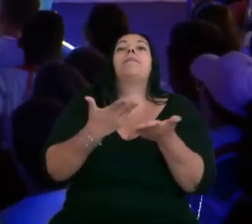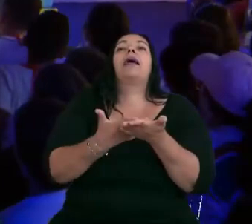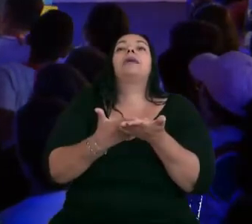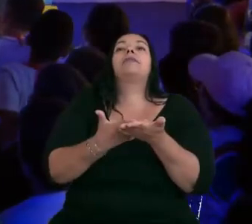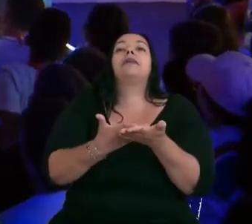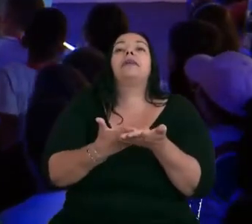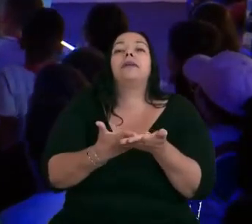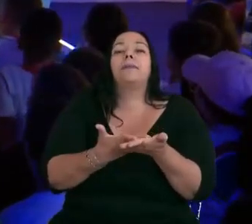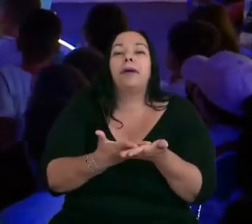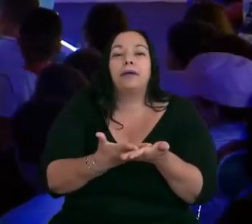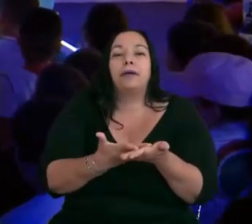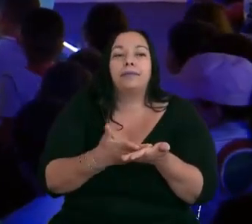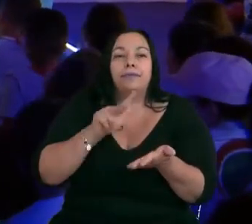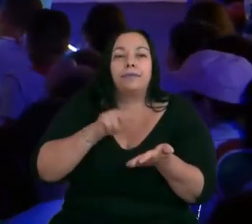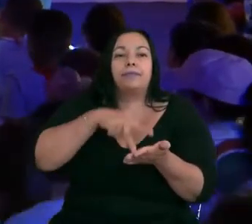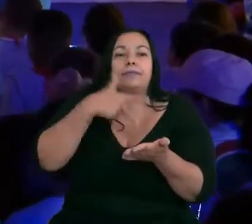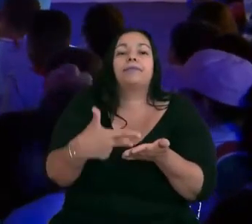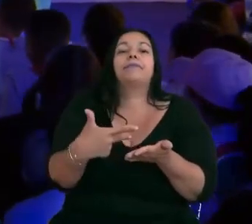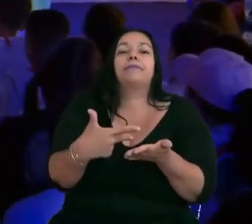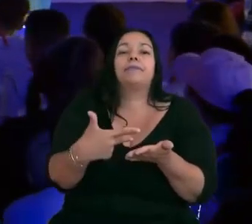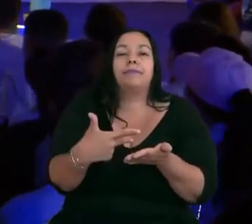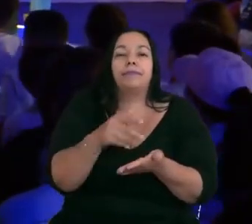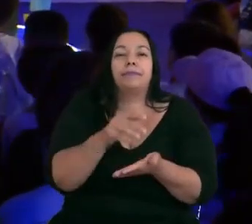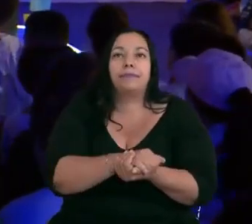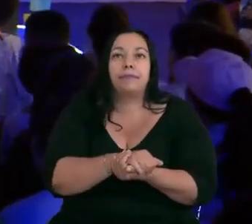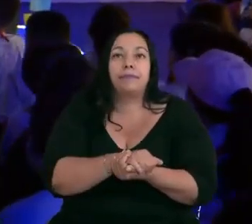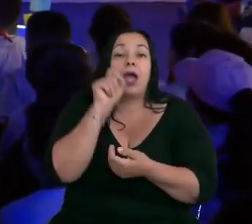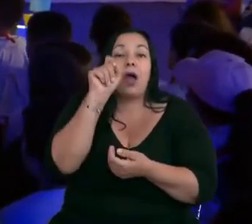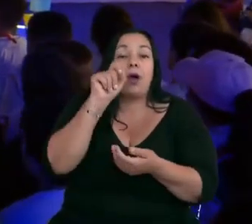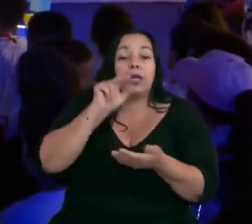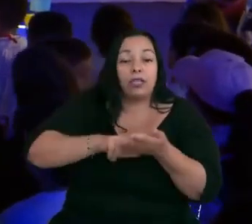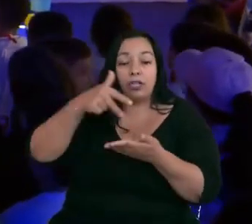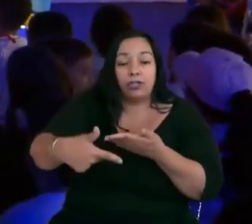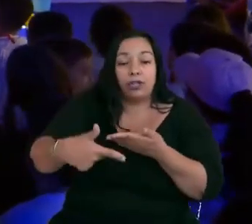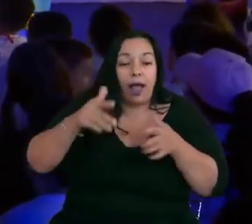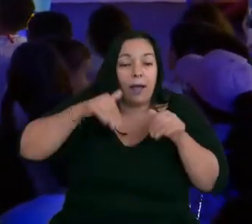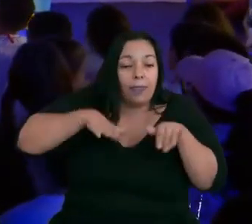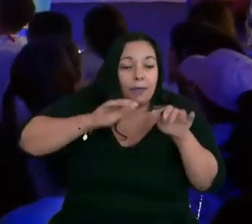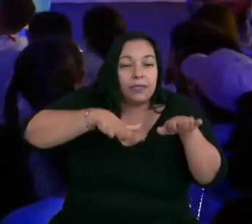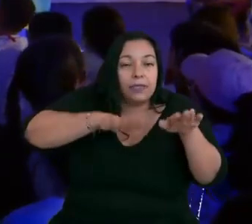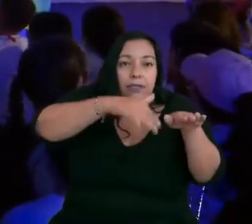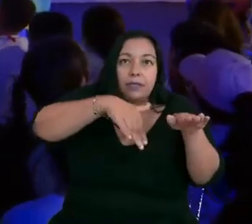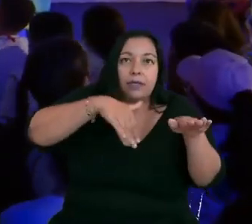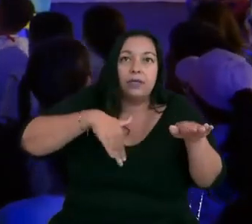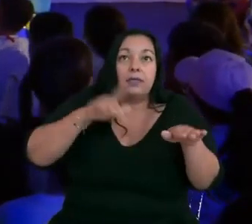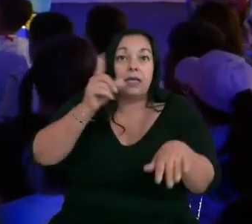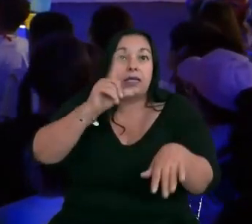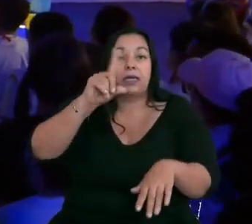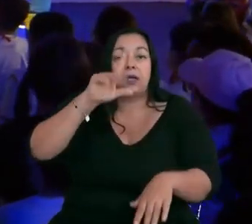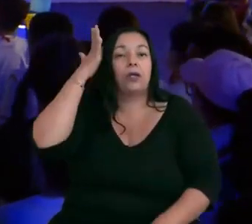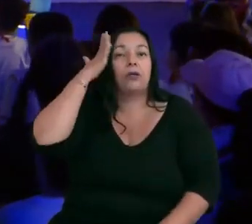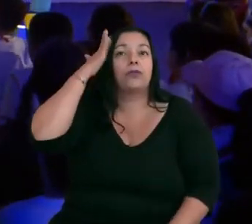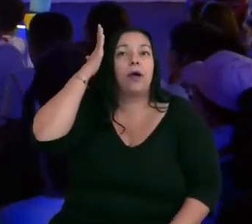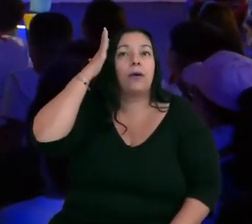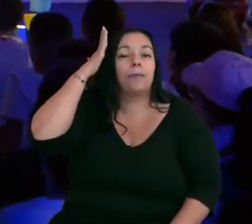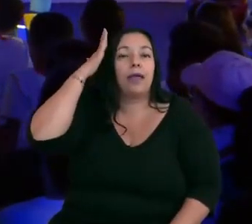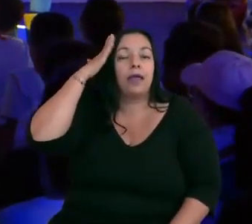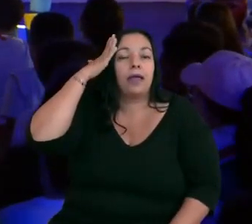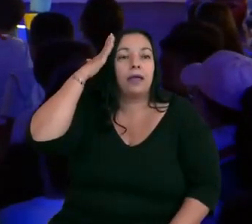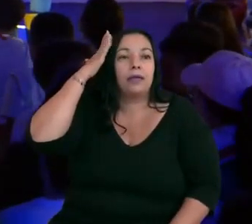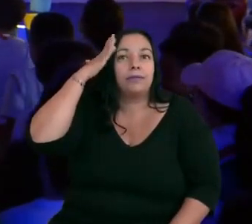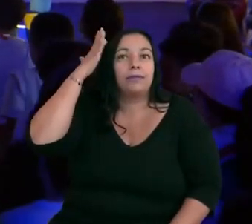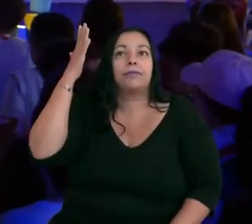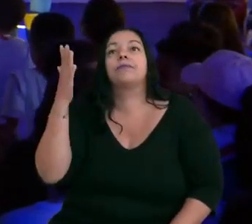Aê! Então, quando a gente cai na piscina, se eu não souber ficar de barrigão pra